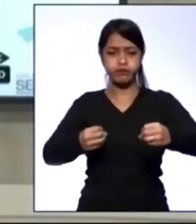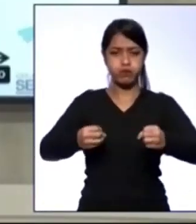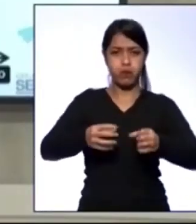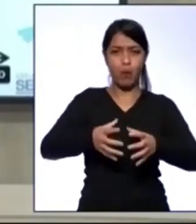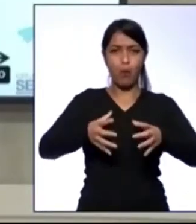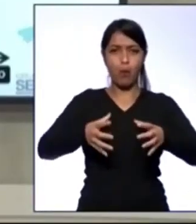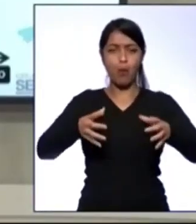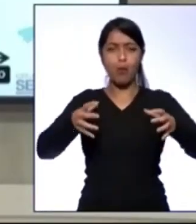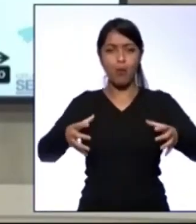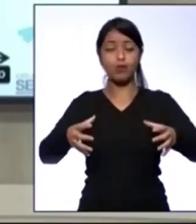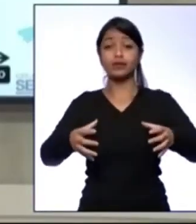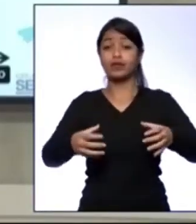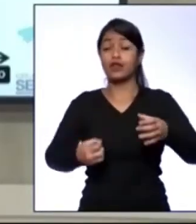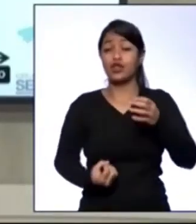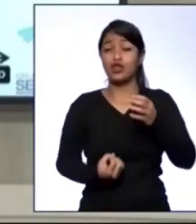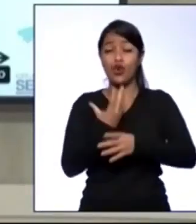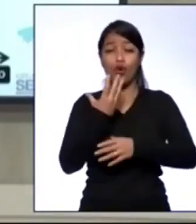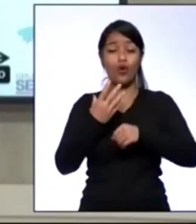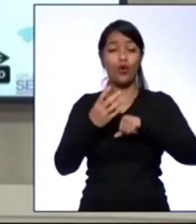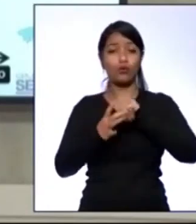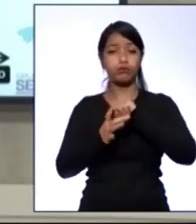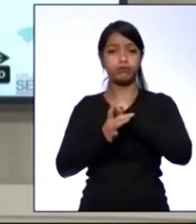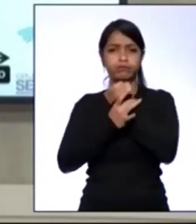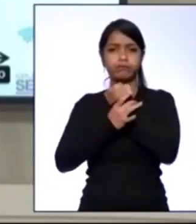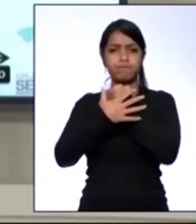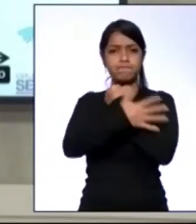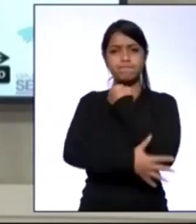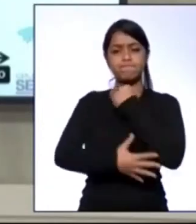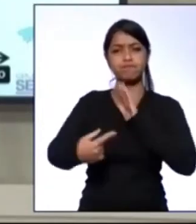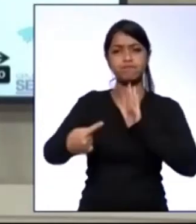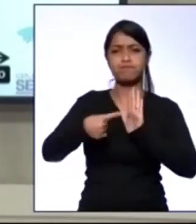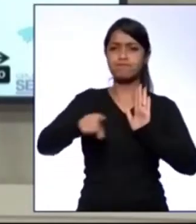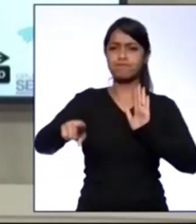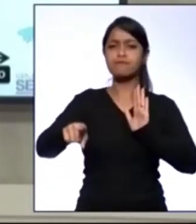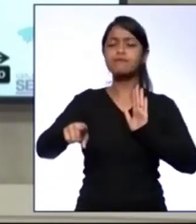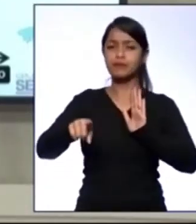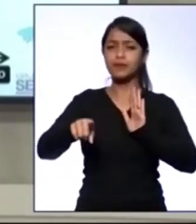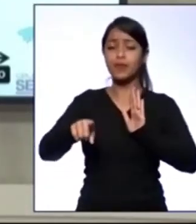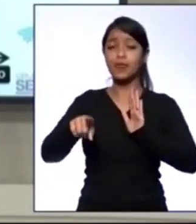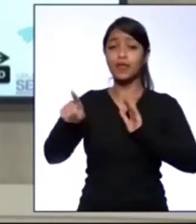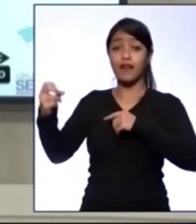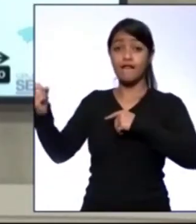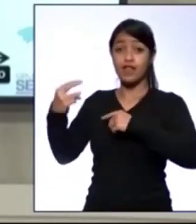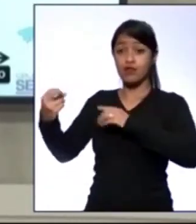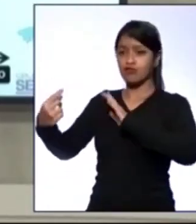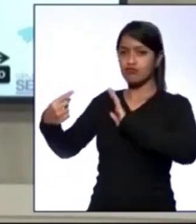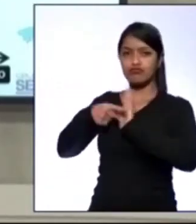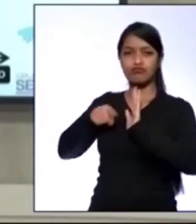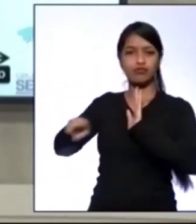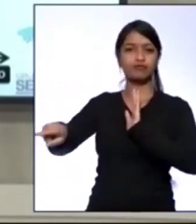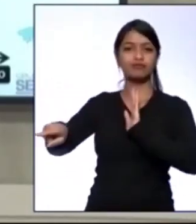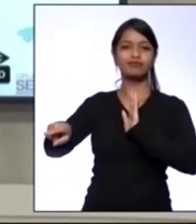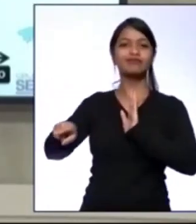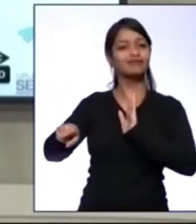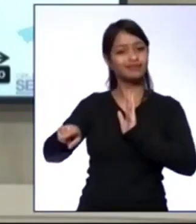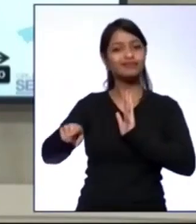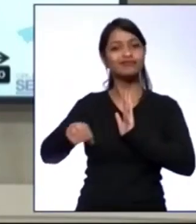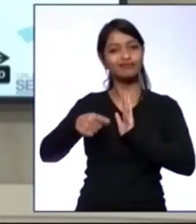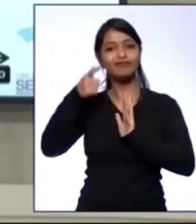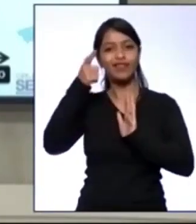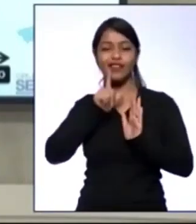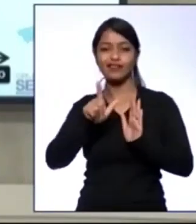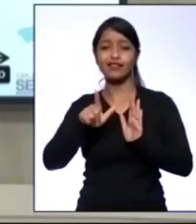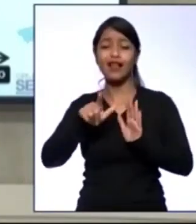e a produção de anticorpos foi muito maior, e, portanto, impediu o aparecimento da doença. Você, às vezes, ficou até um